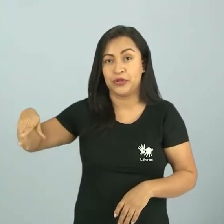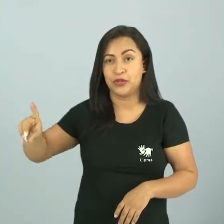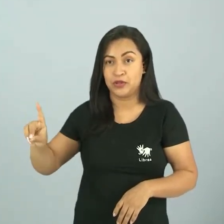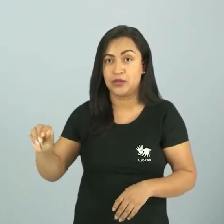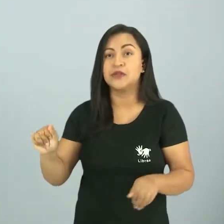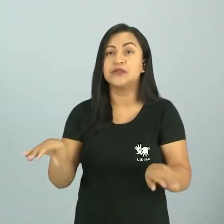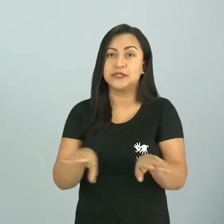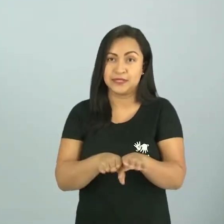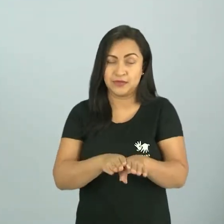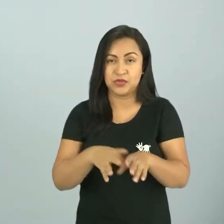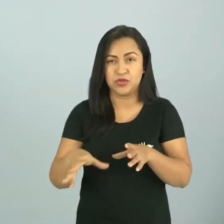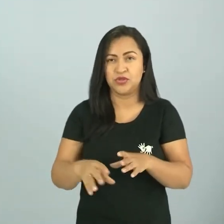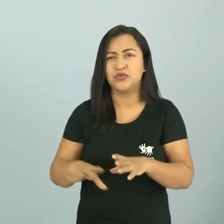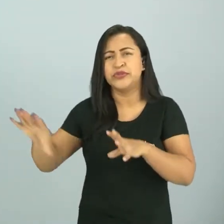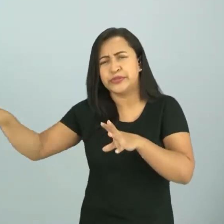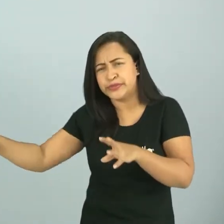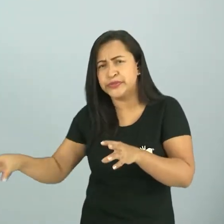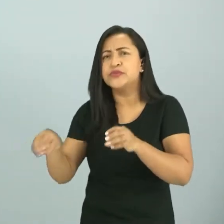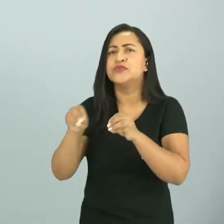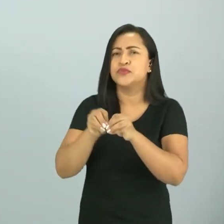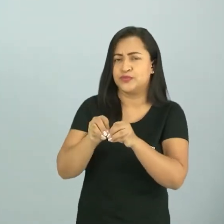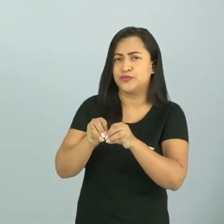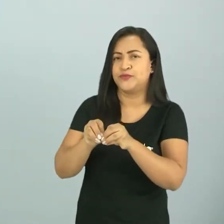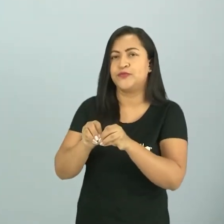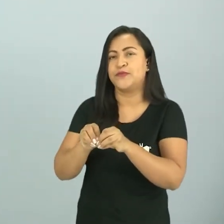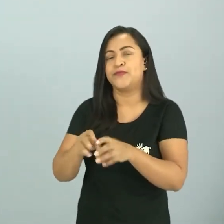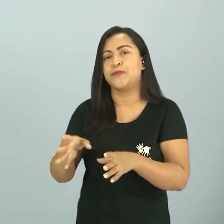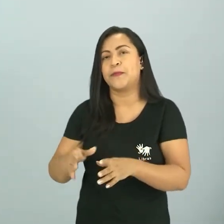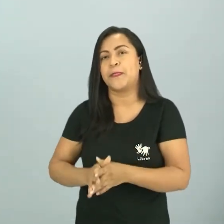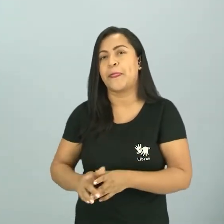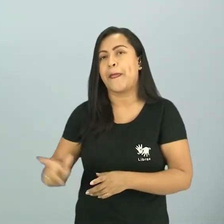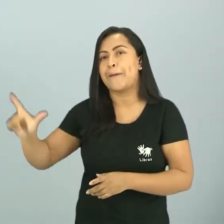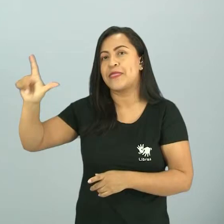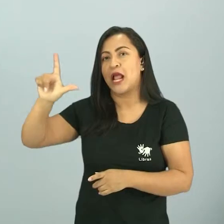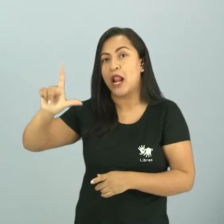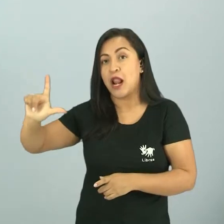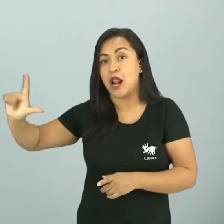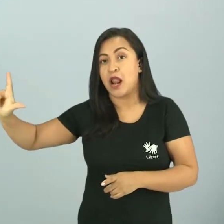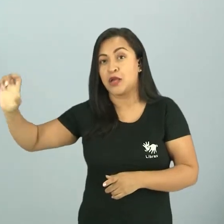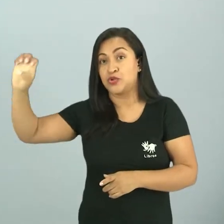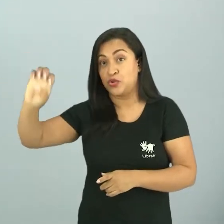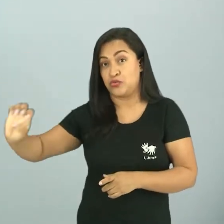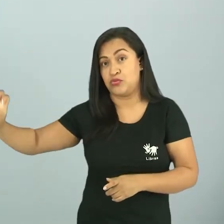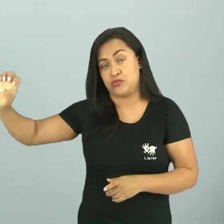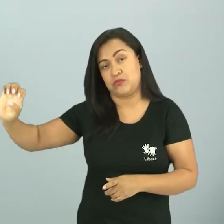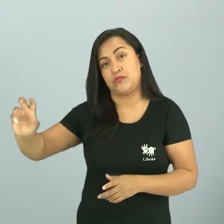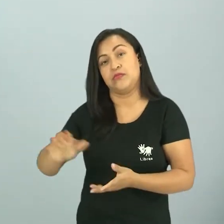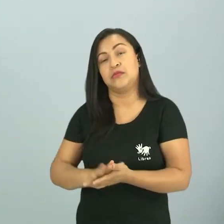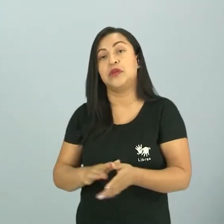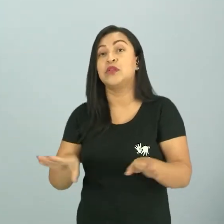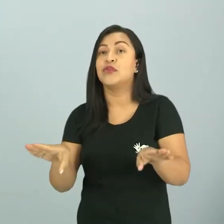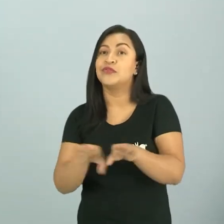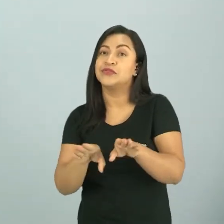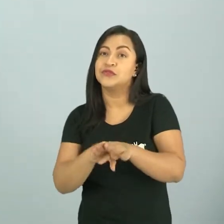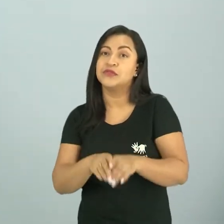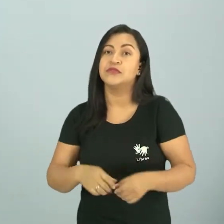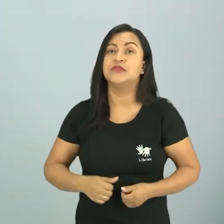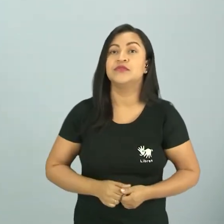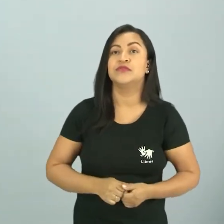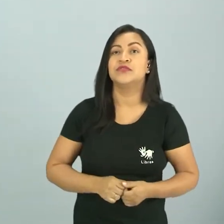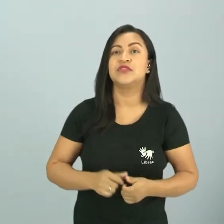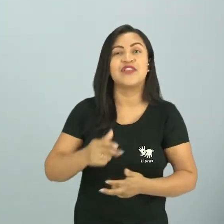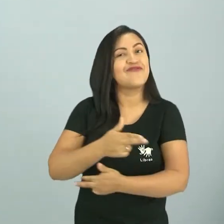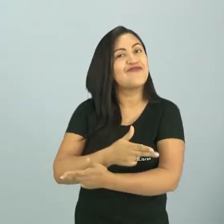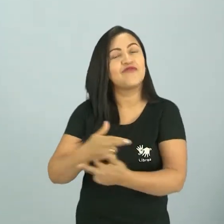como quase toda faixa lá do leste europeu. E aí do leste europeu você vai ter tchecos,